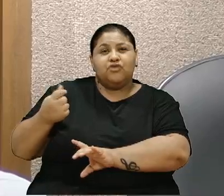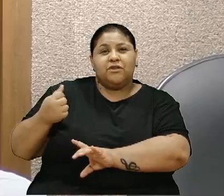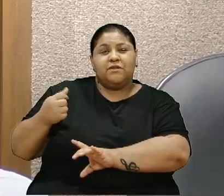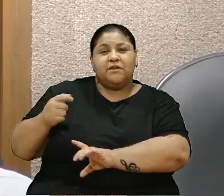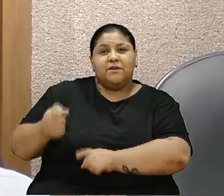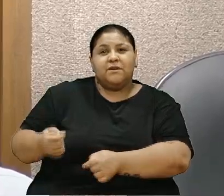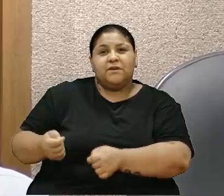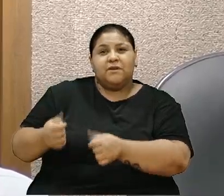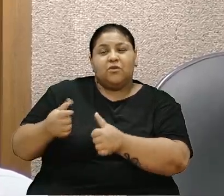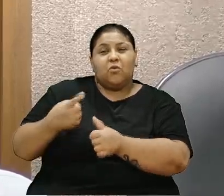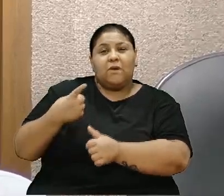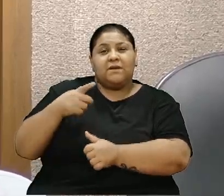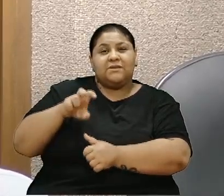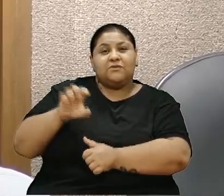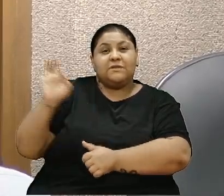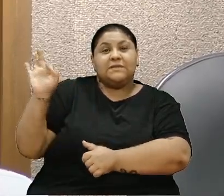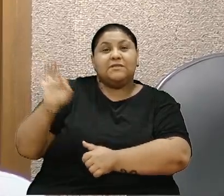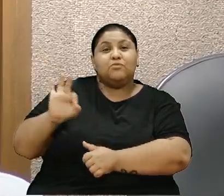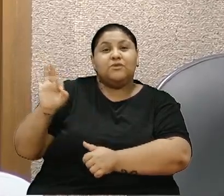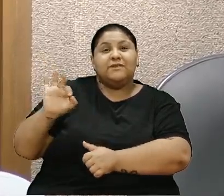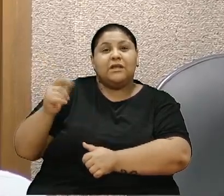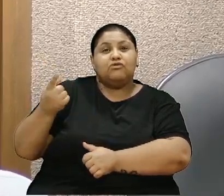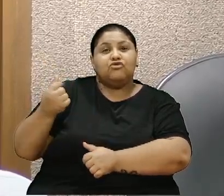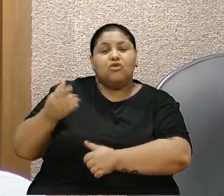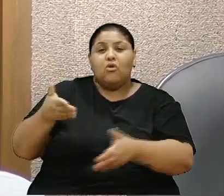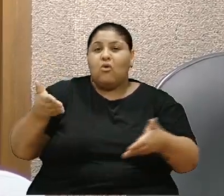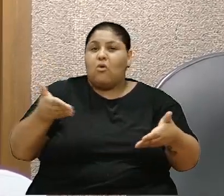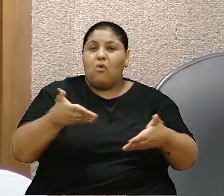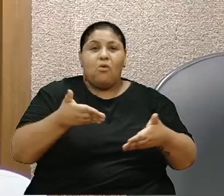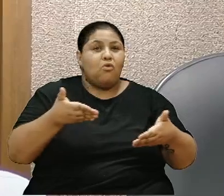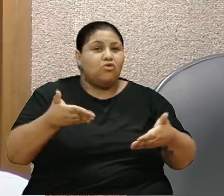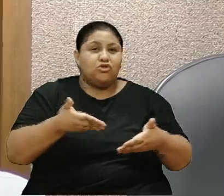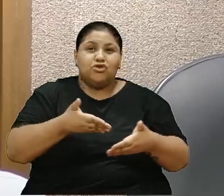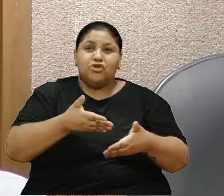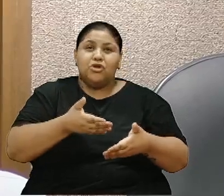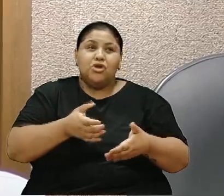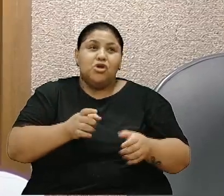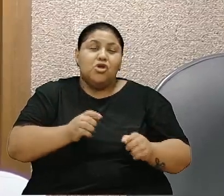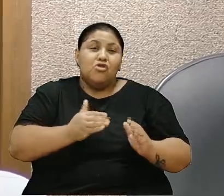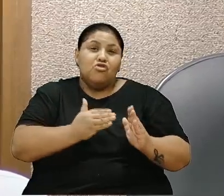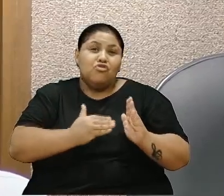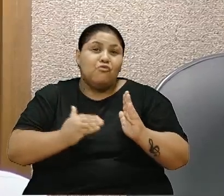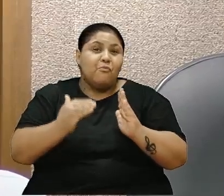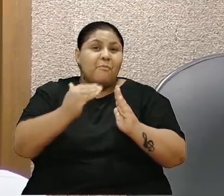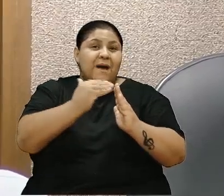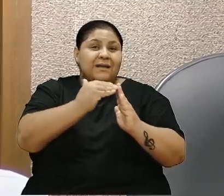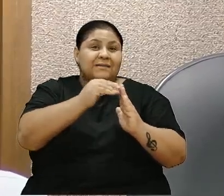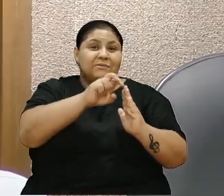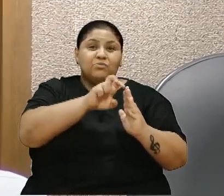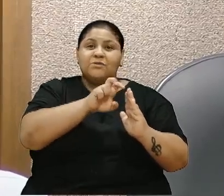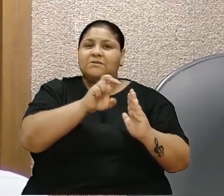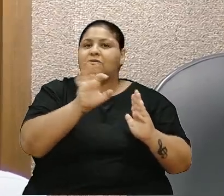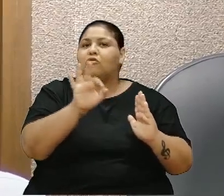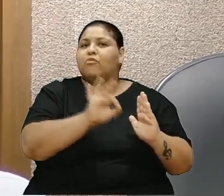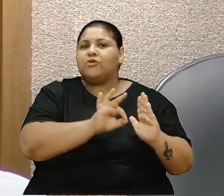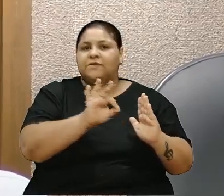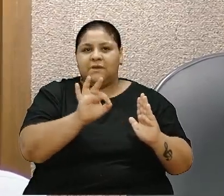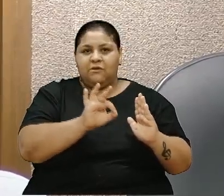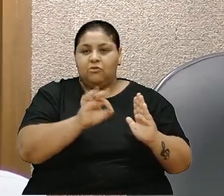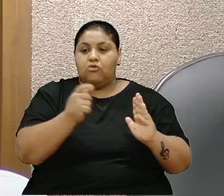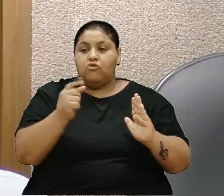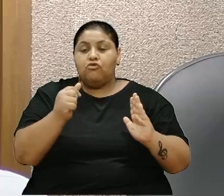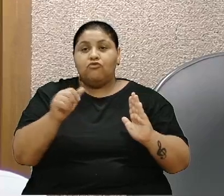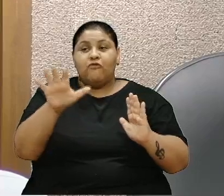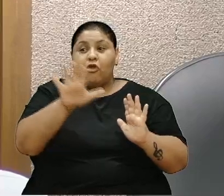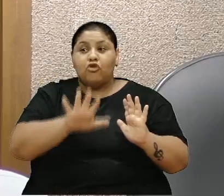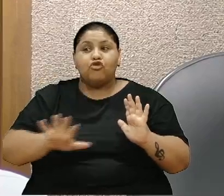quase 15% das verbas. Hoje não chega a 5%, né, de um recurso total do orçamento,